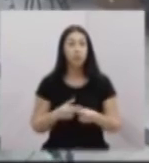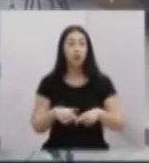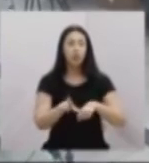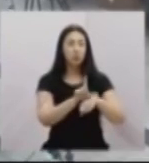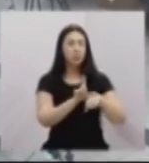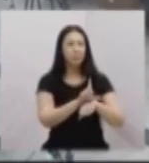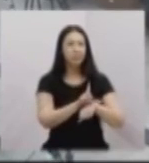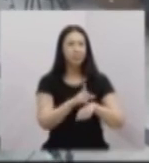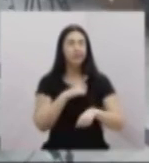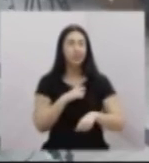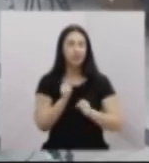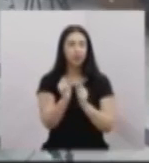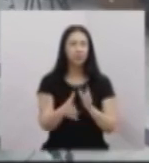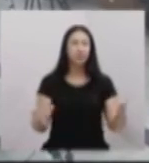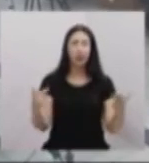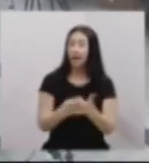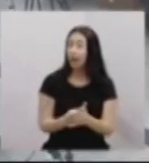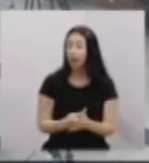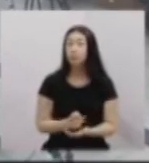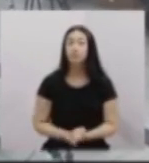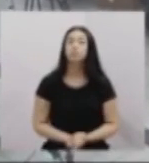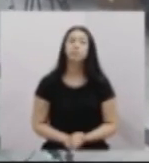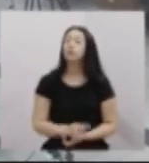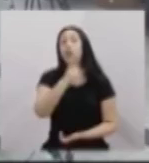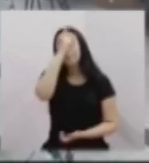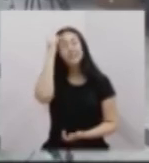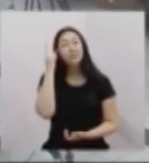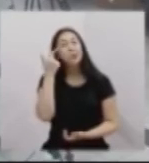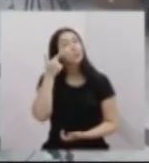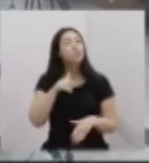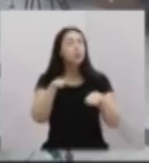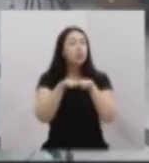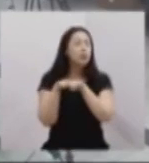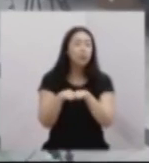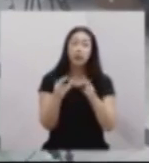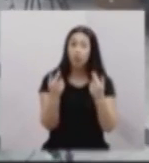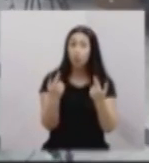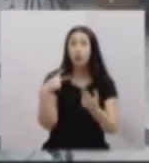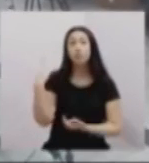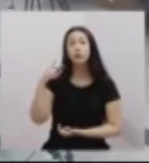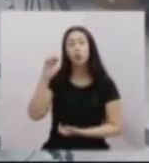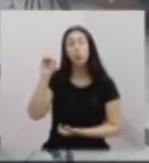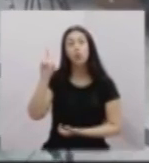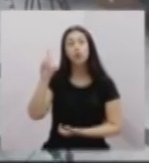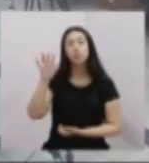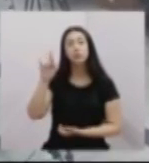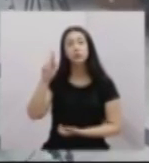dizer assim, das pessoas que não tiveram aí esse equilíbrio, como bem foi pontuado pelo vereador Rodrigo